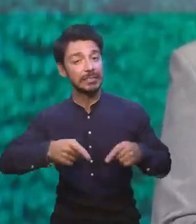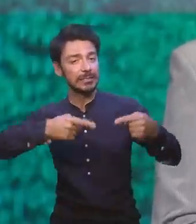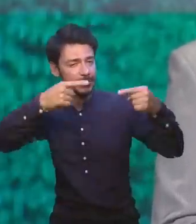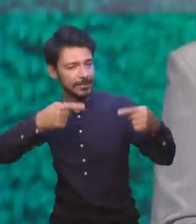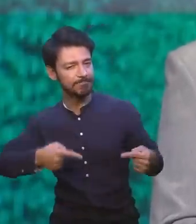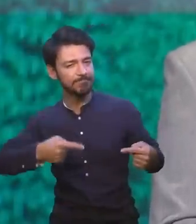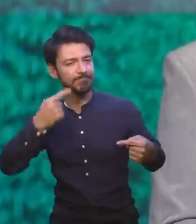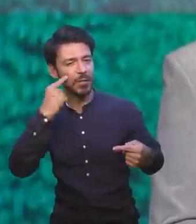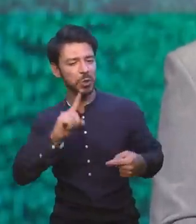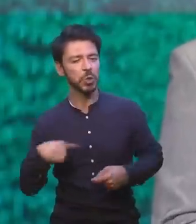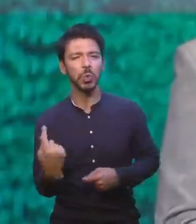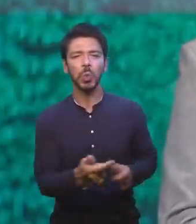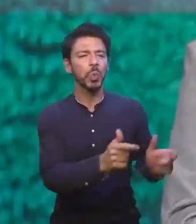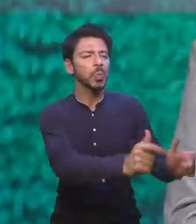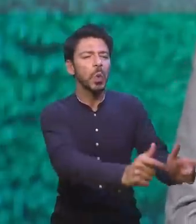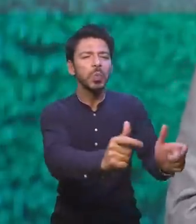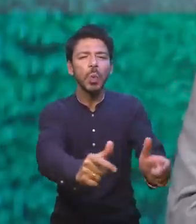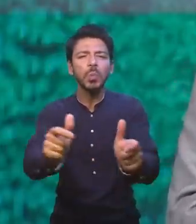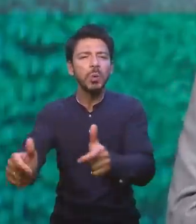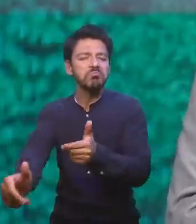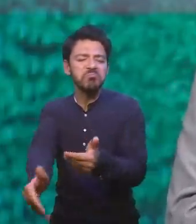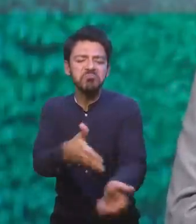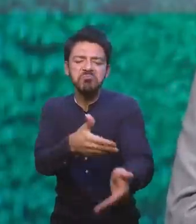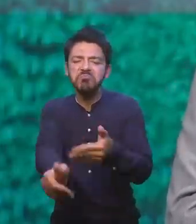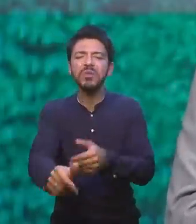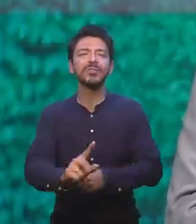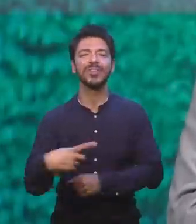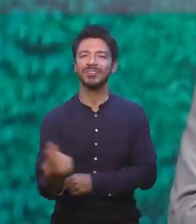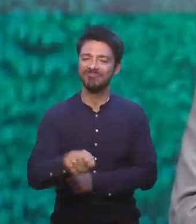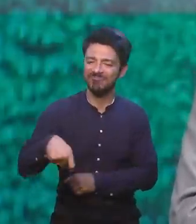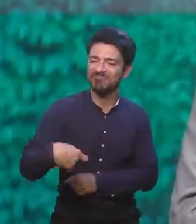estivermos, nós vamos ter que fazer o bem crescer. Fermento,